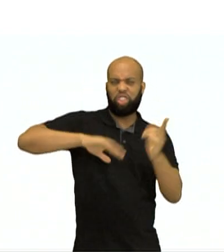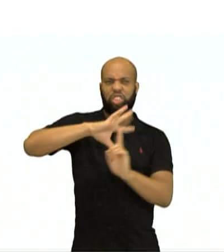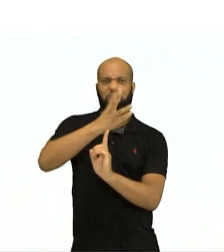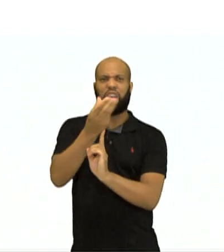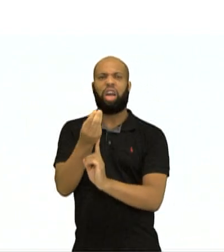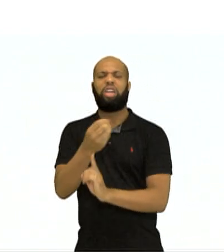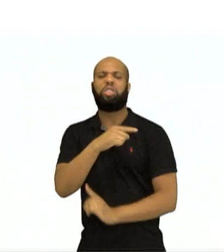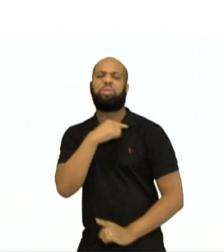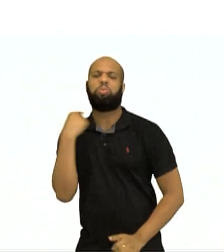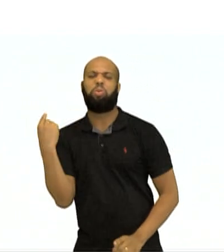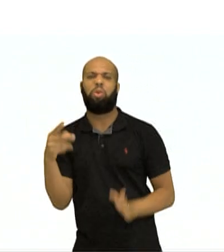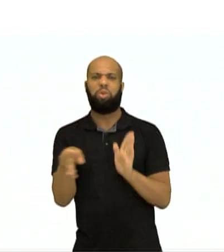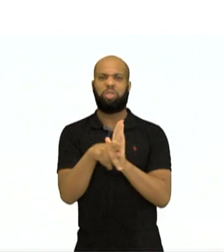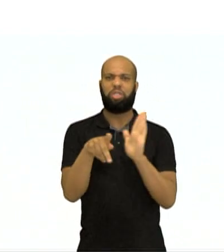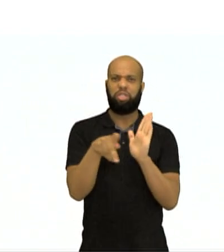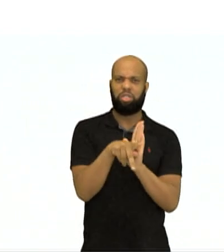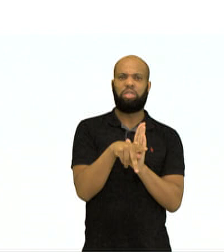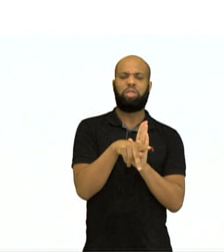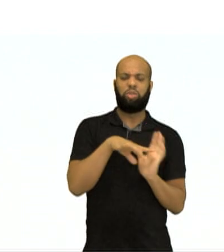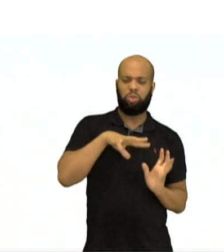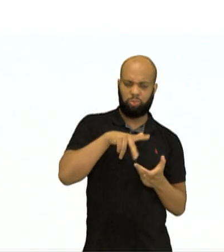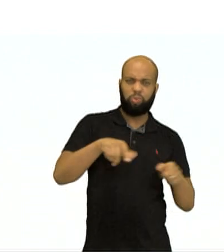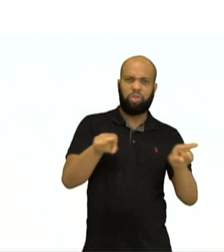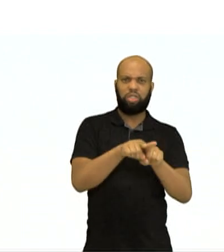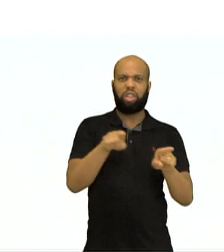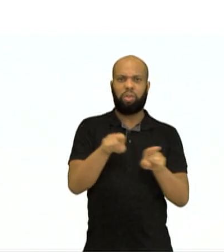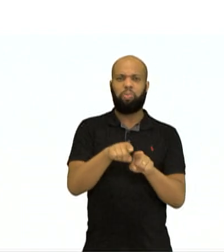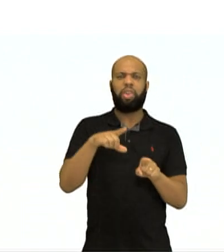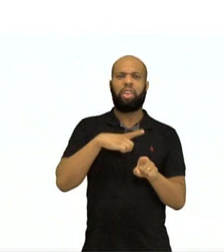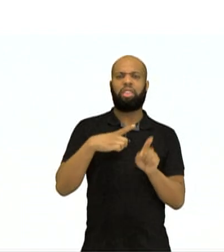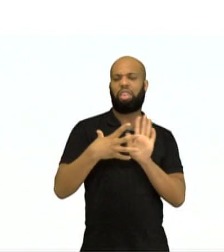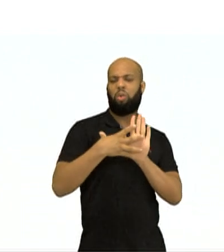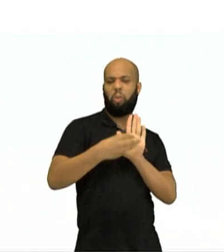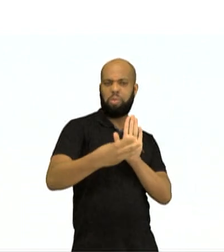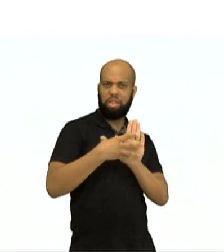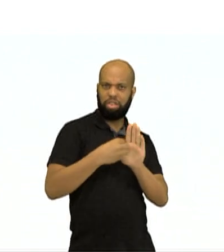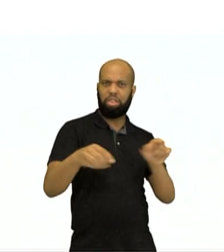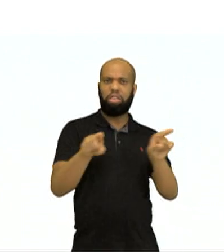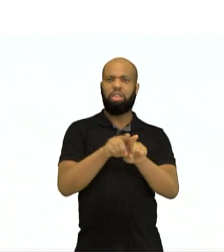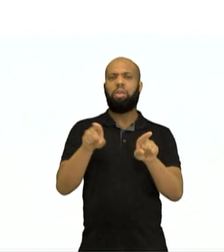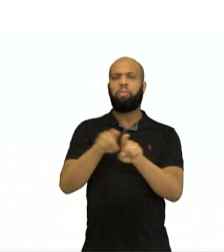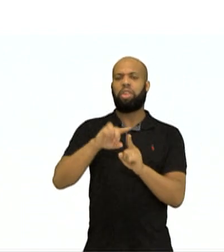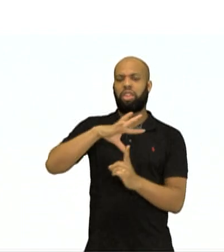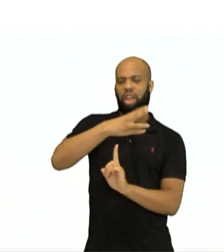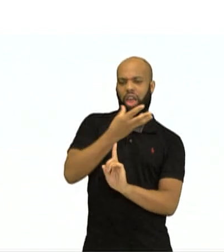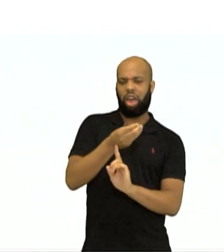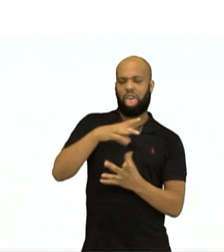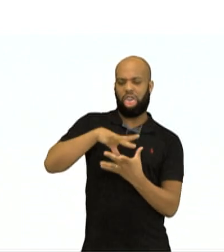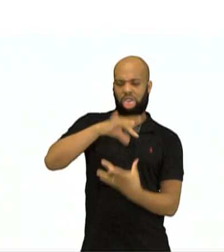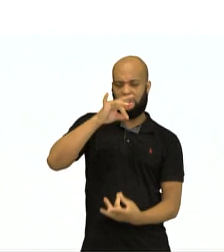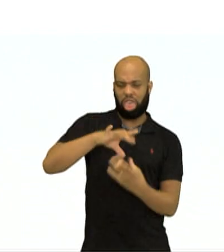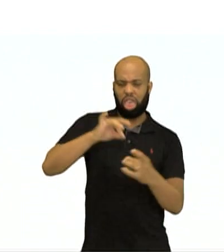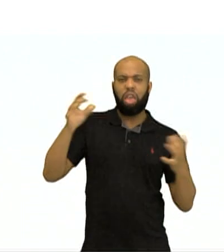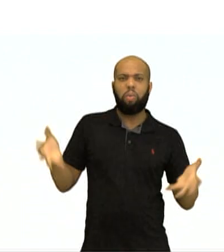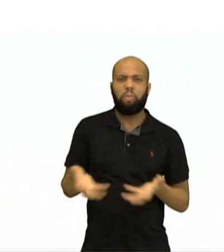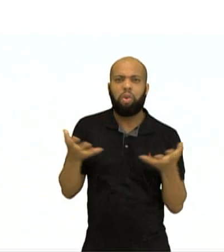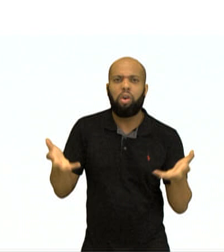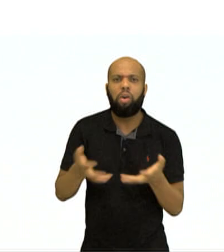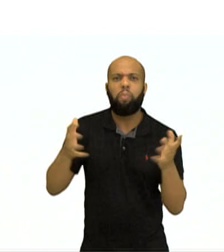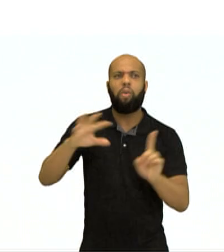da imitação, da arte artificial, da arte abstrata. Promovam uma arte viva, uma arte anti-arte, uma